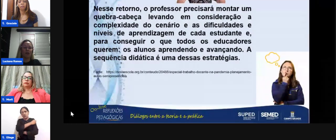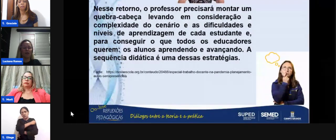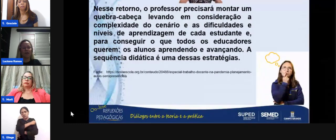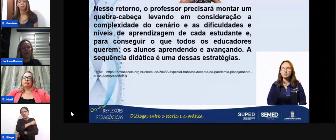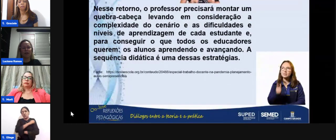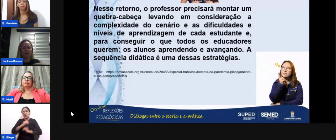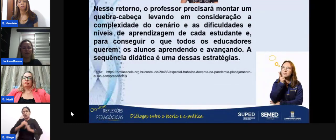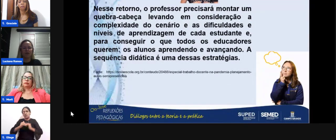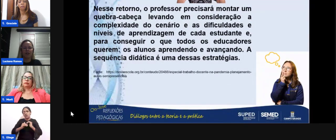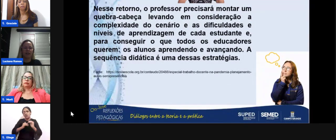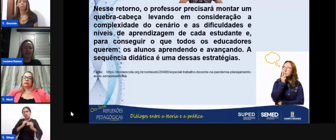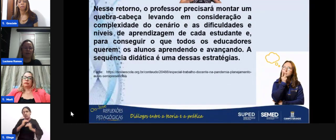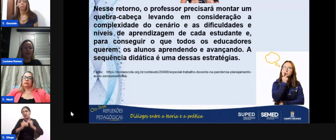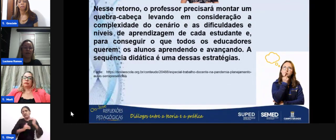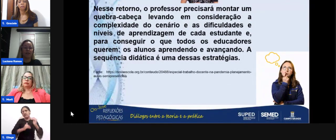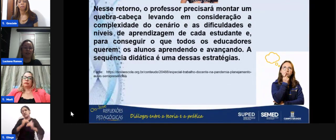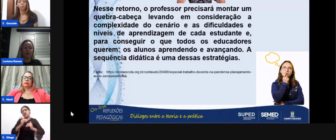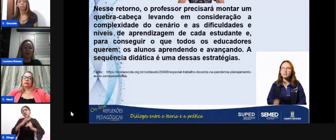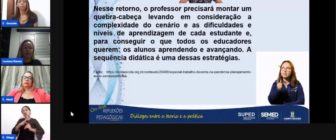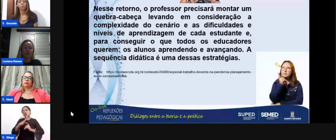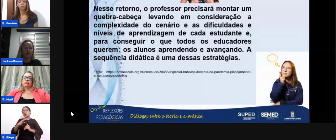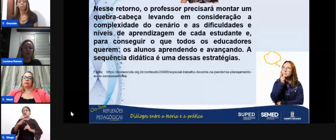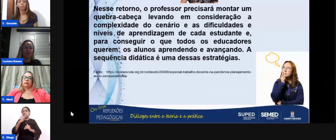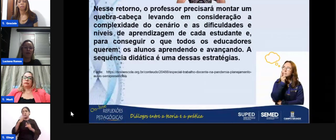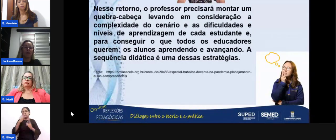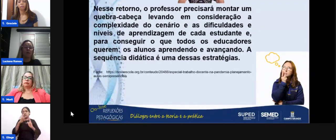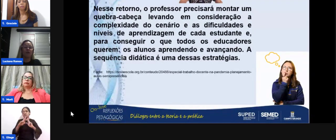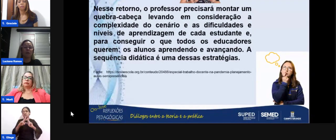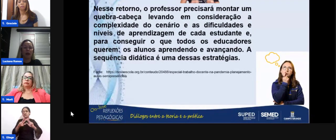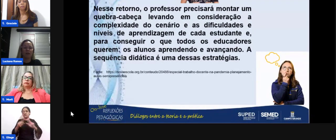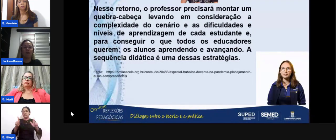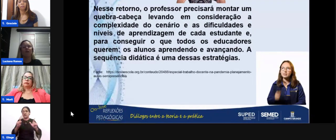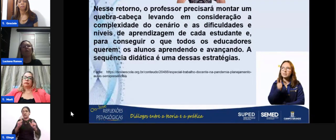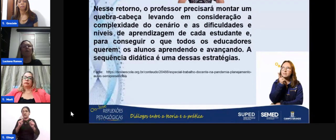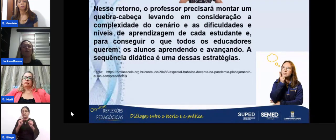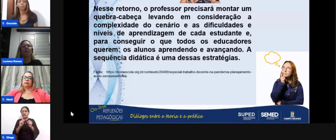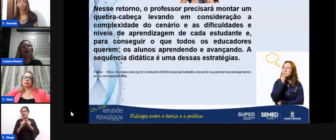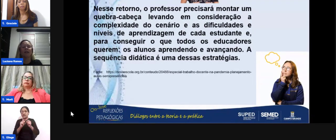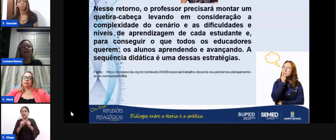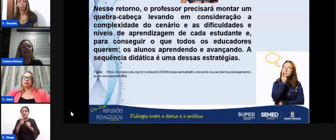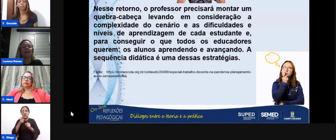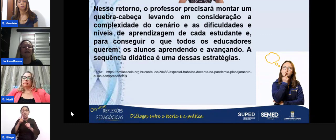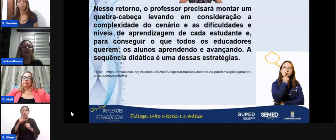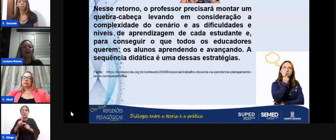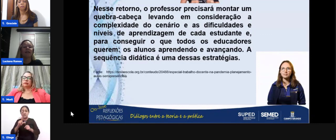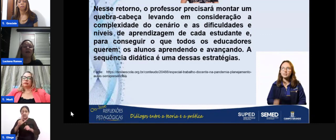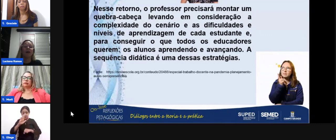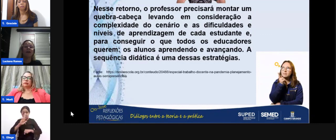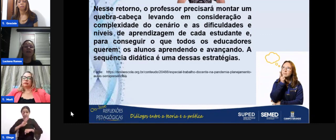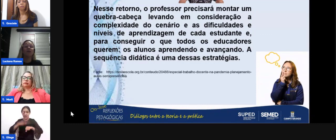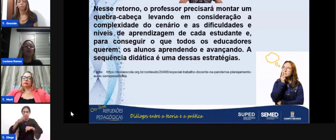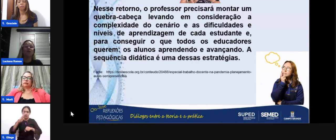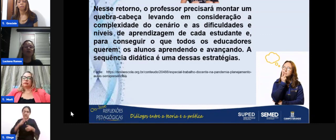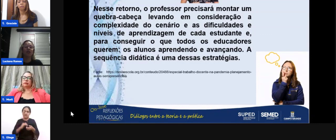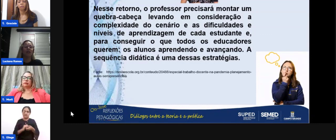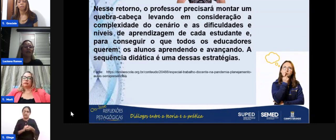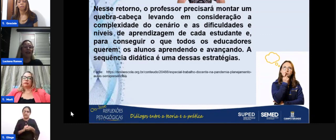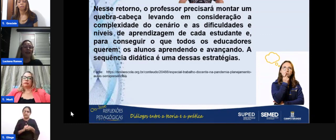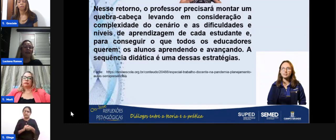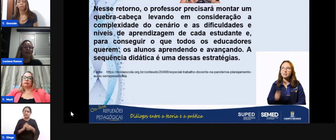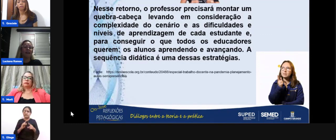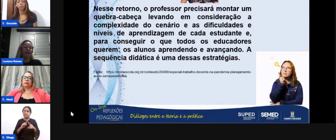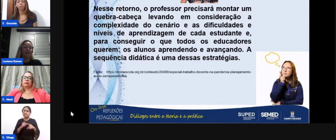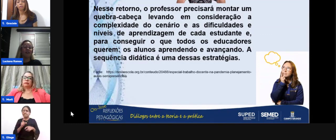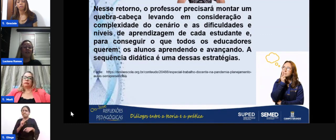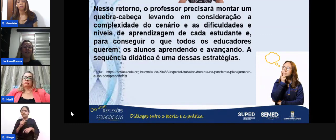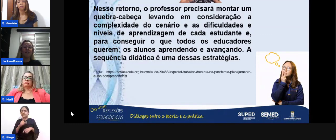de conhecimentos diferentes, para fazer com que esses conhecimentos se aproximassem um pouco mais? Então, aí que surge a